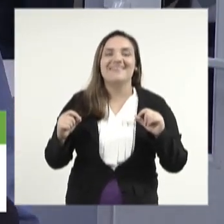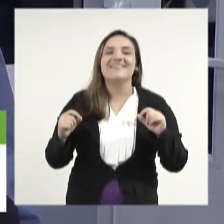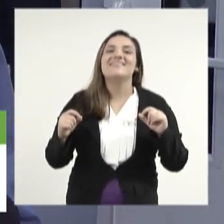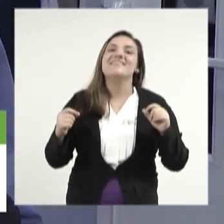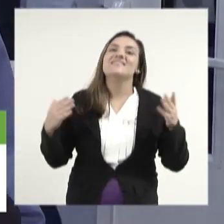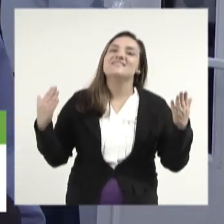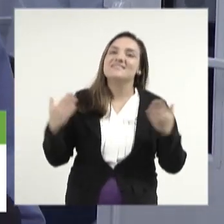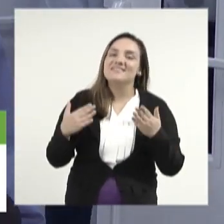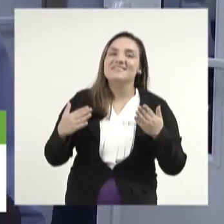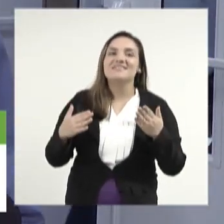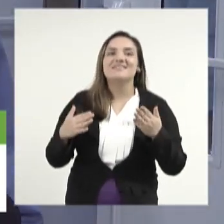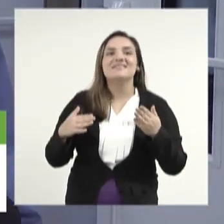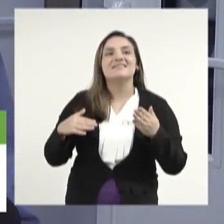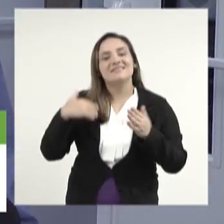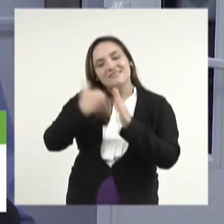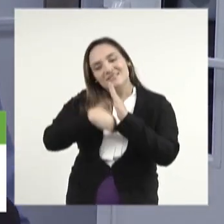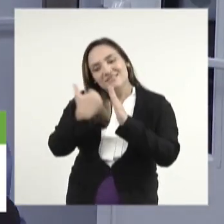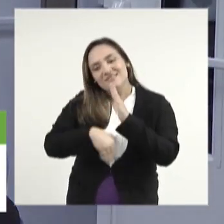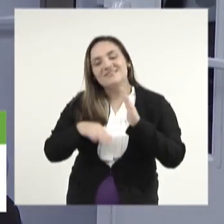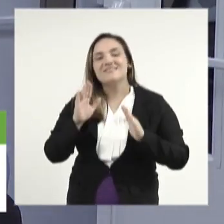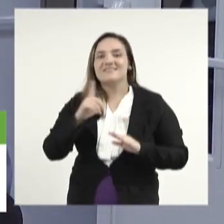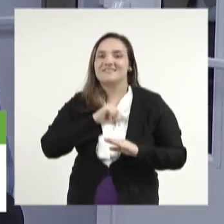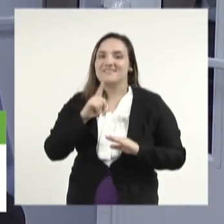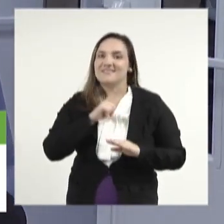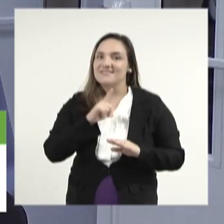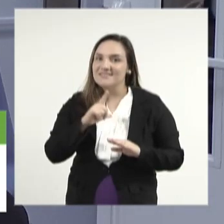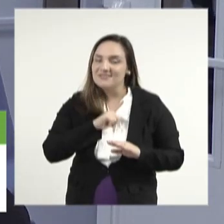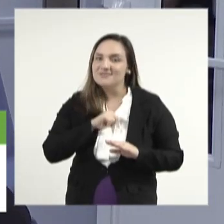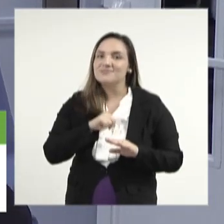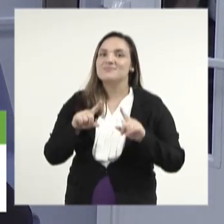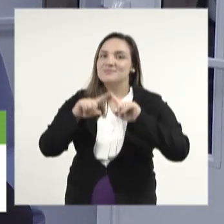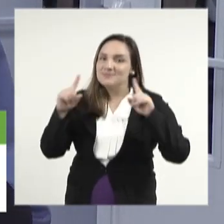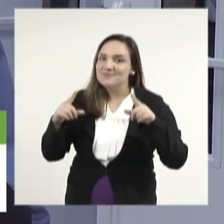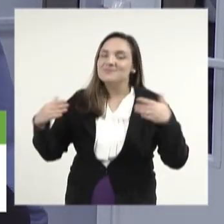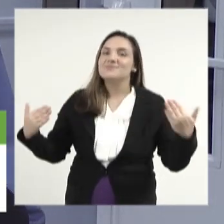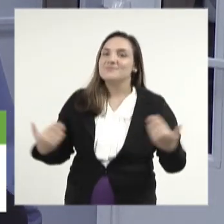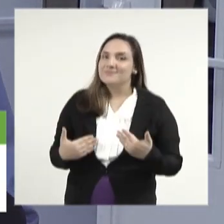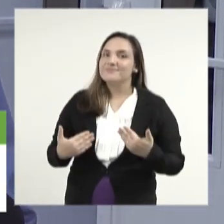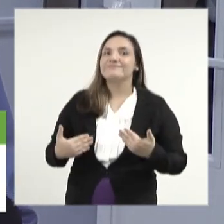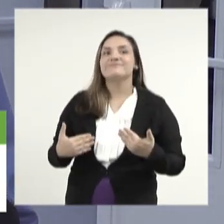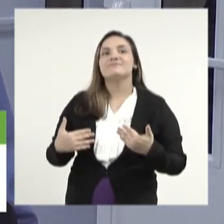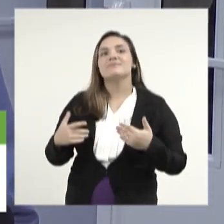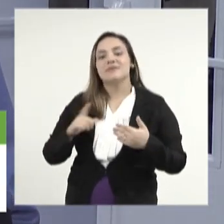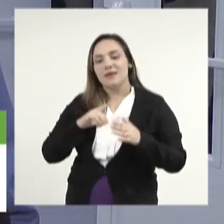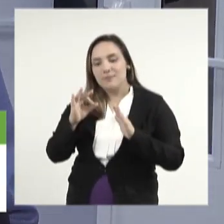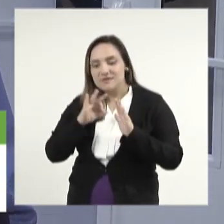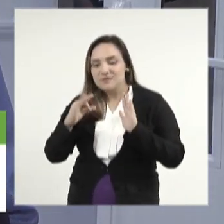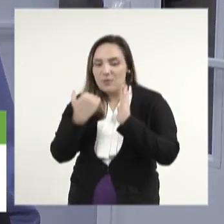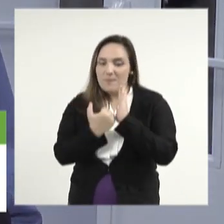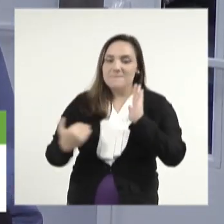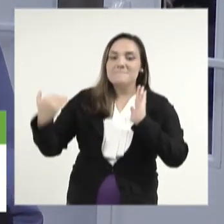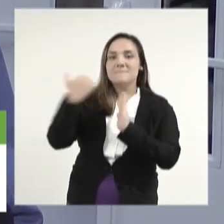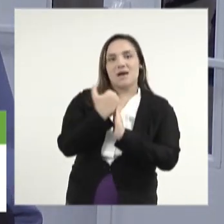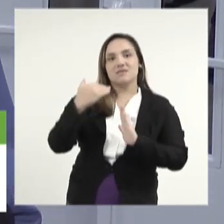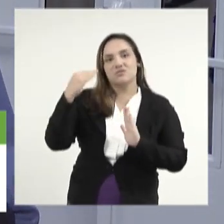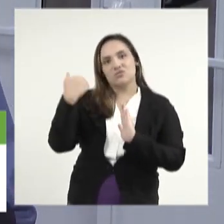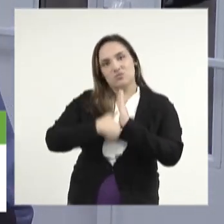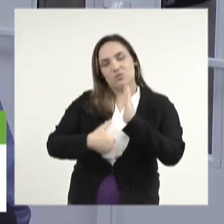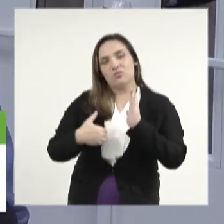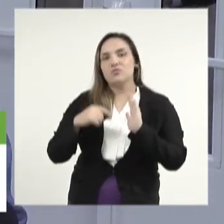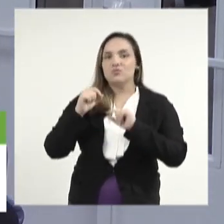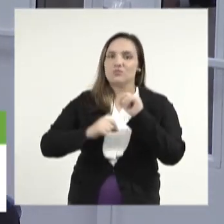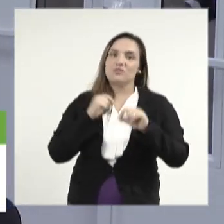que o desconto já existia. O que ela fez foi ampliar que esse desconto, a lei anterior,